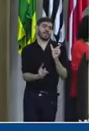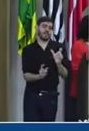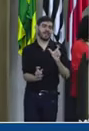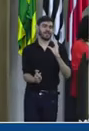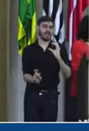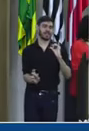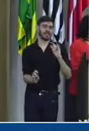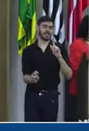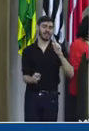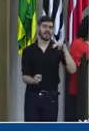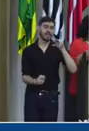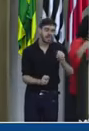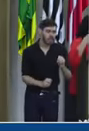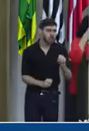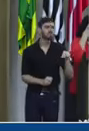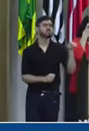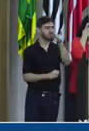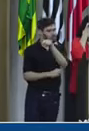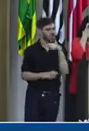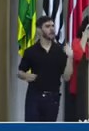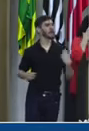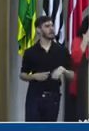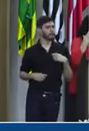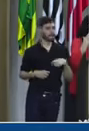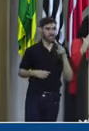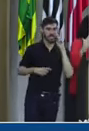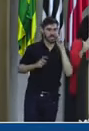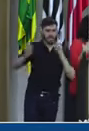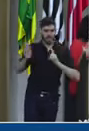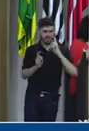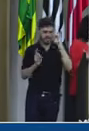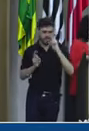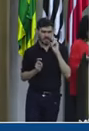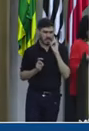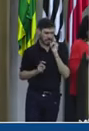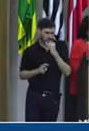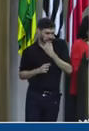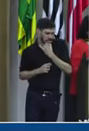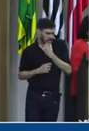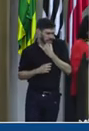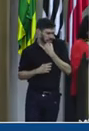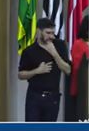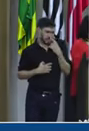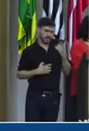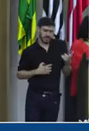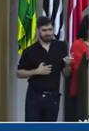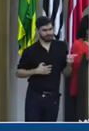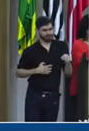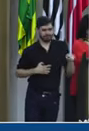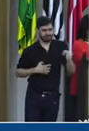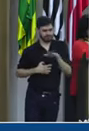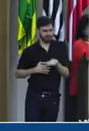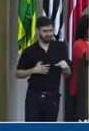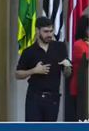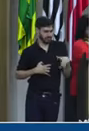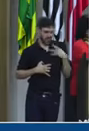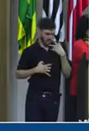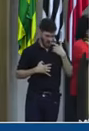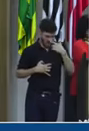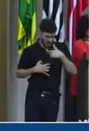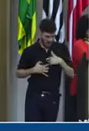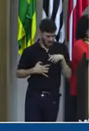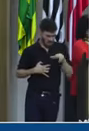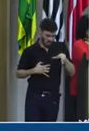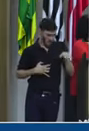cigano. Vocês precisavam ver o rosto de tristeza e decepção dessas crianças. Elas diziam, eu não sou isso